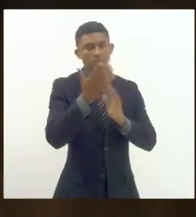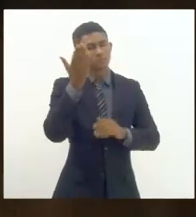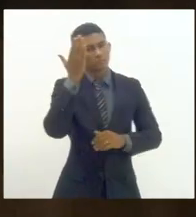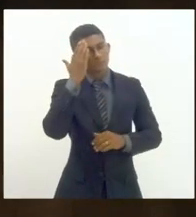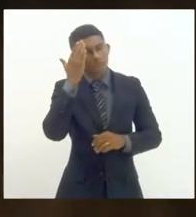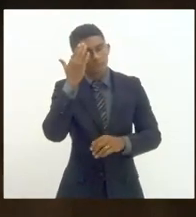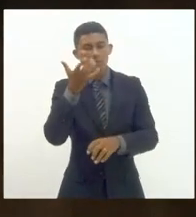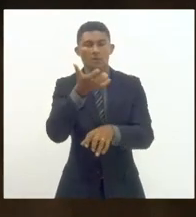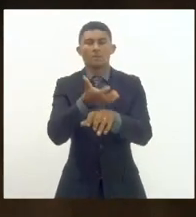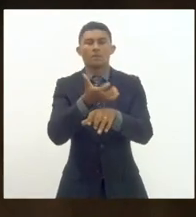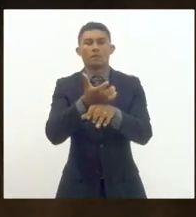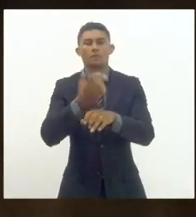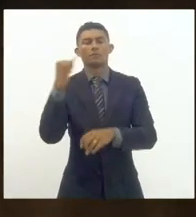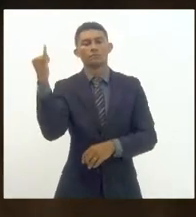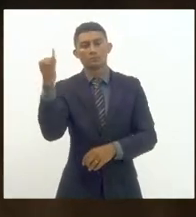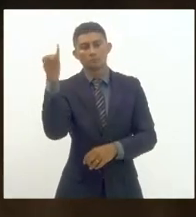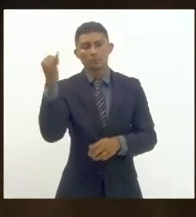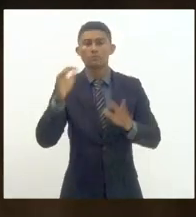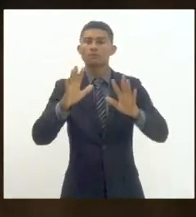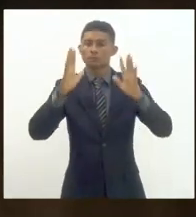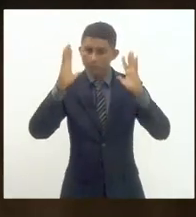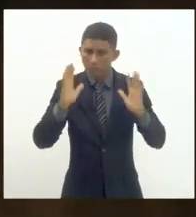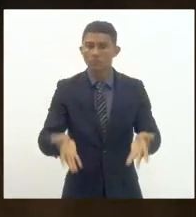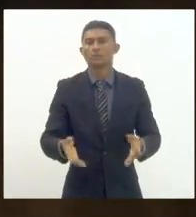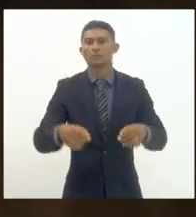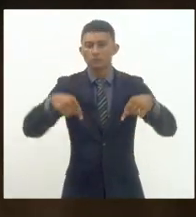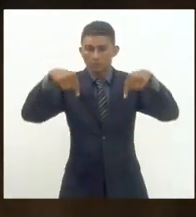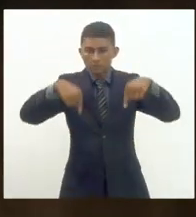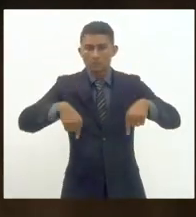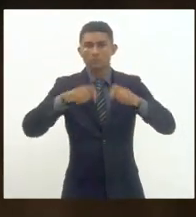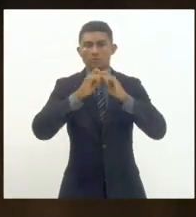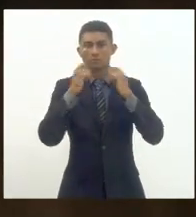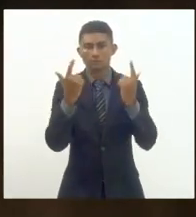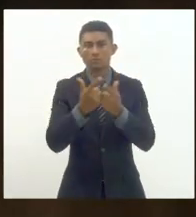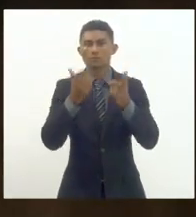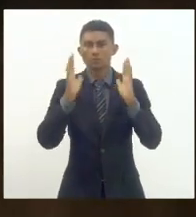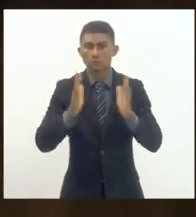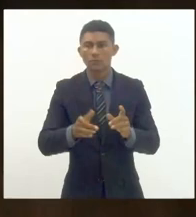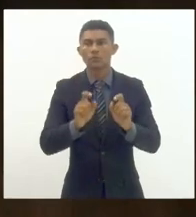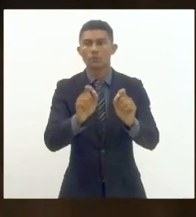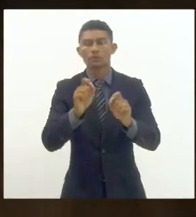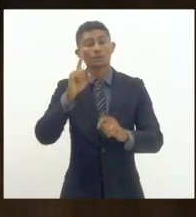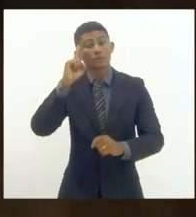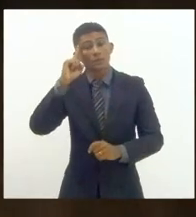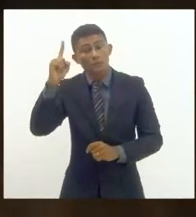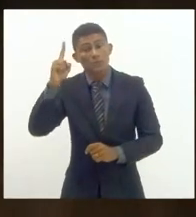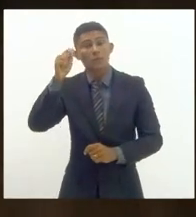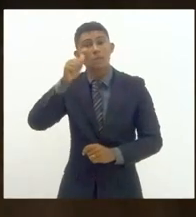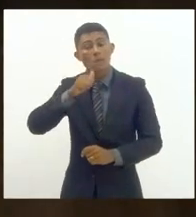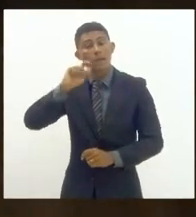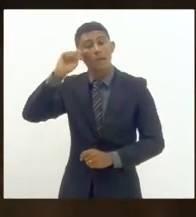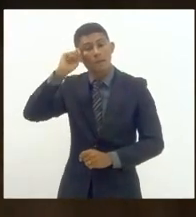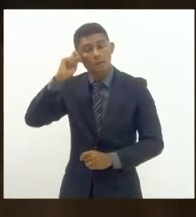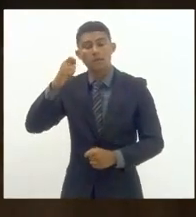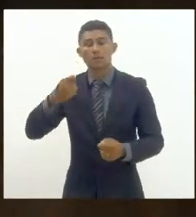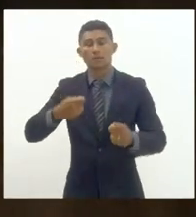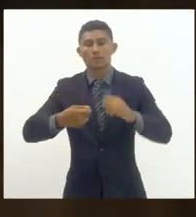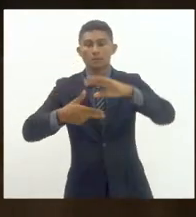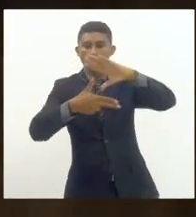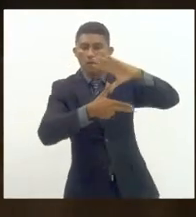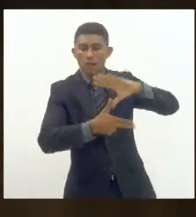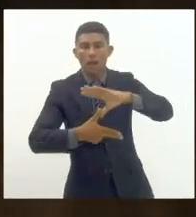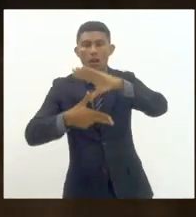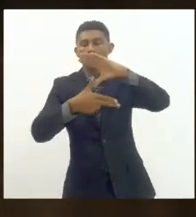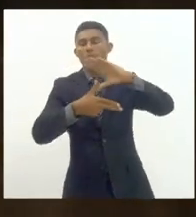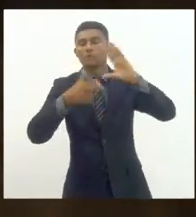relevante, mas já foi tratada por essa casa quando, por exemplo, reconheceu o Dia da Mulher Negra, Latino-Americana,